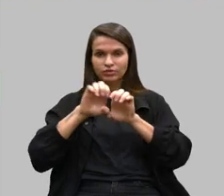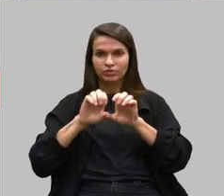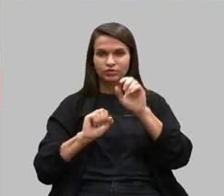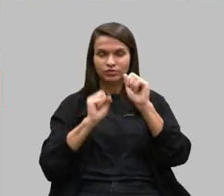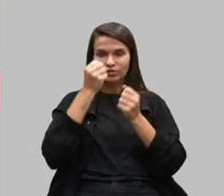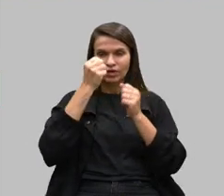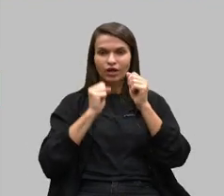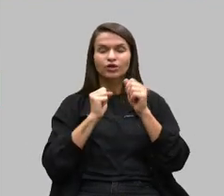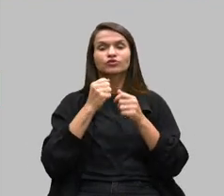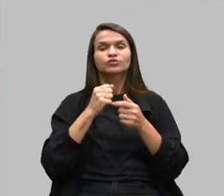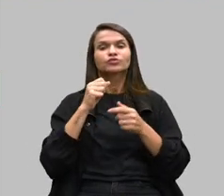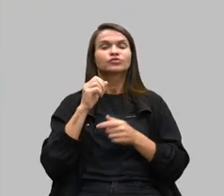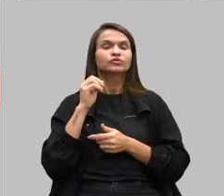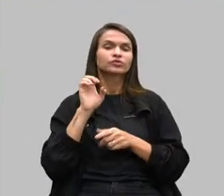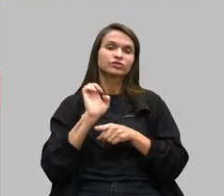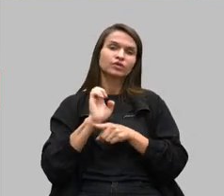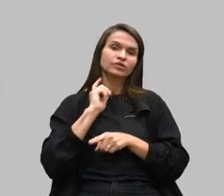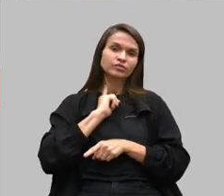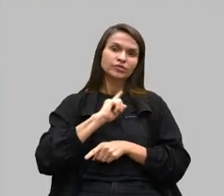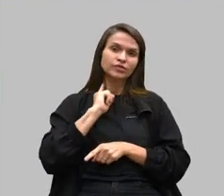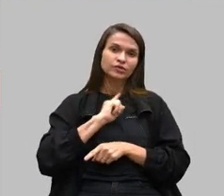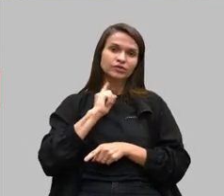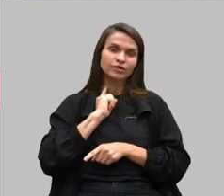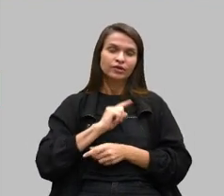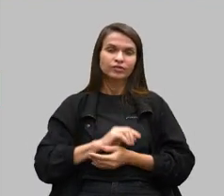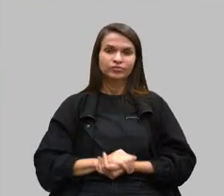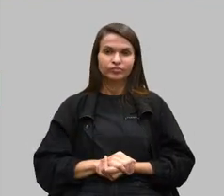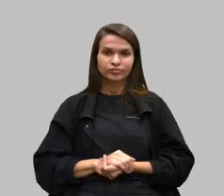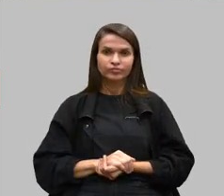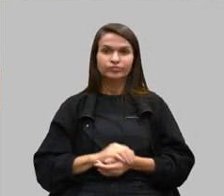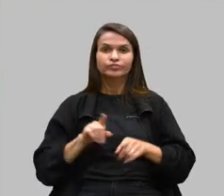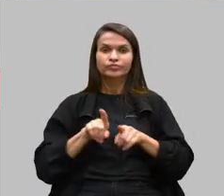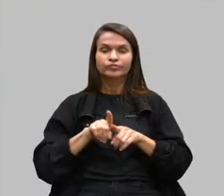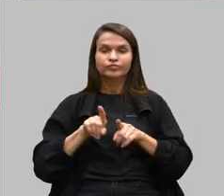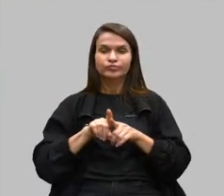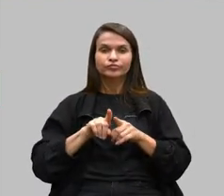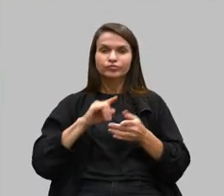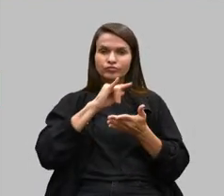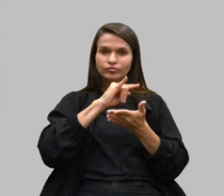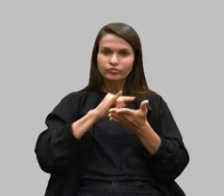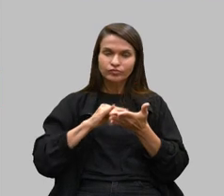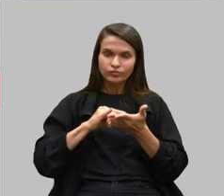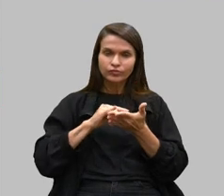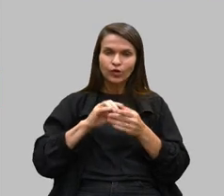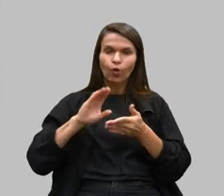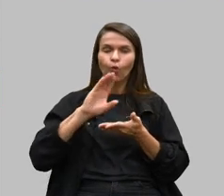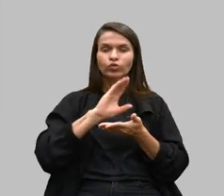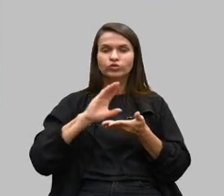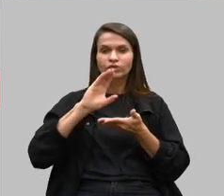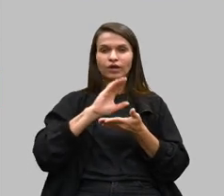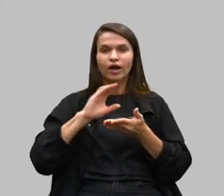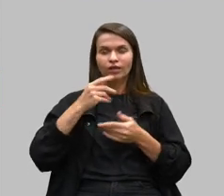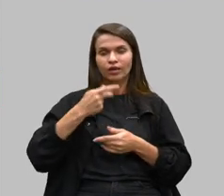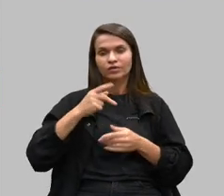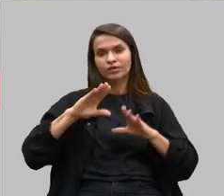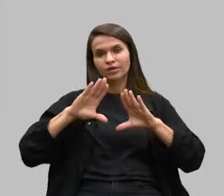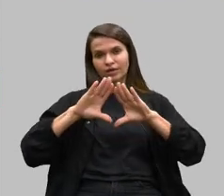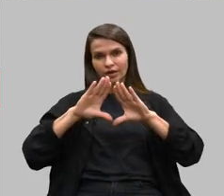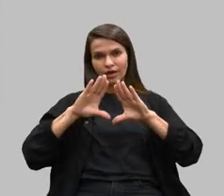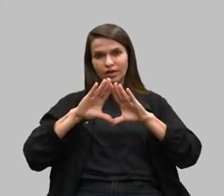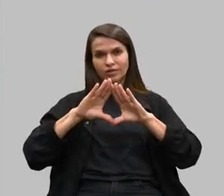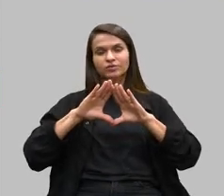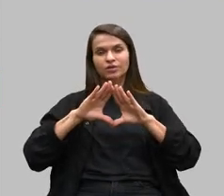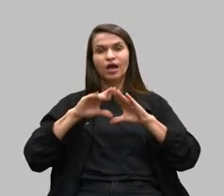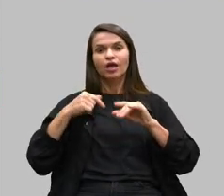Estado de Minas Gerais e emenda constitucional dessa casa que eu sou o primeiro signatário